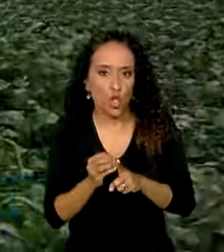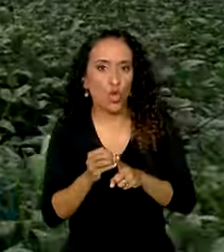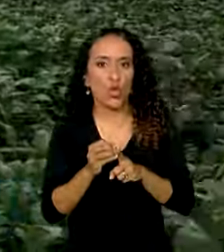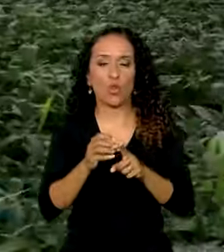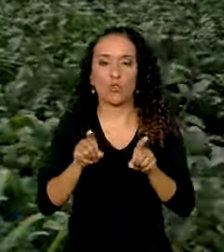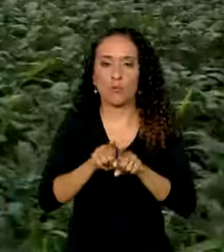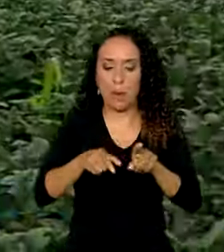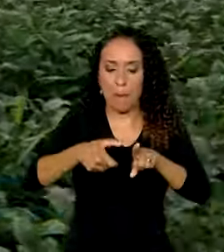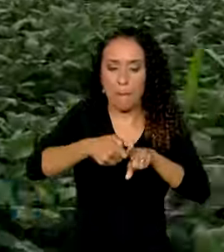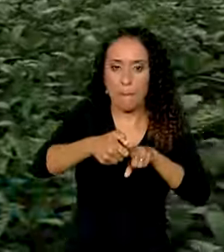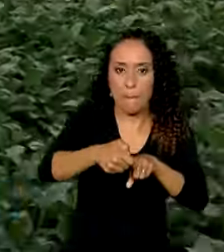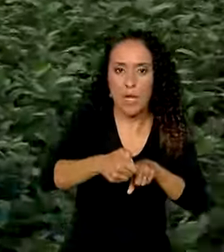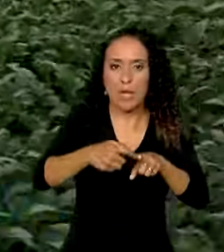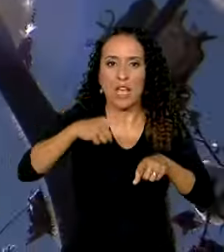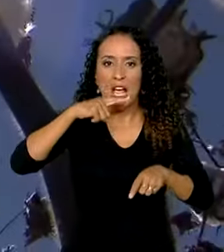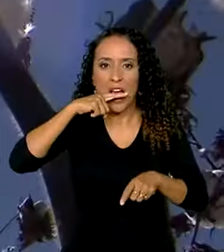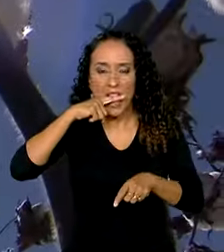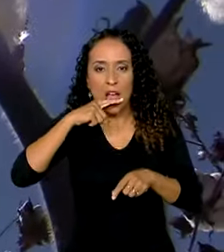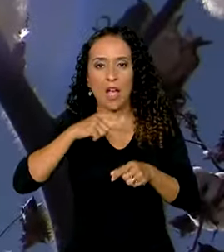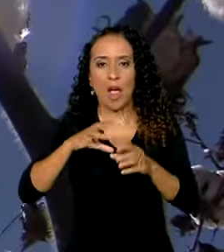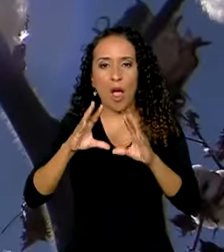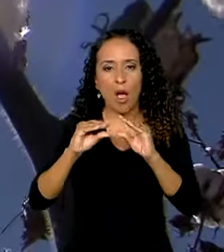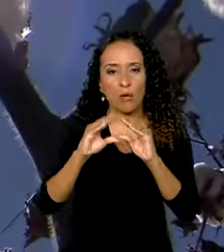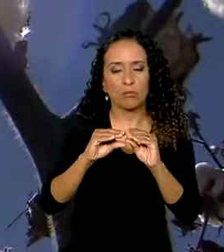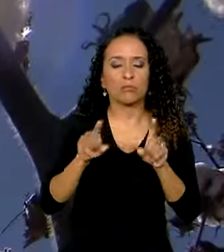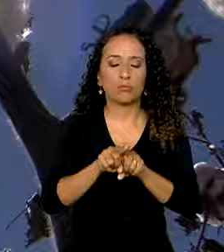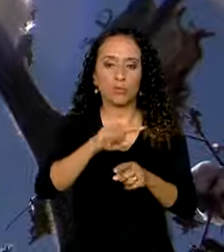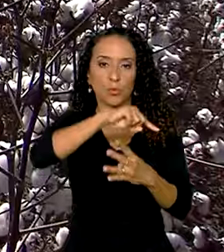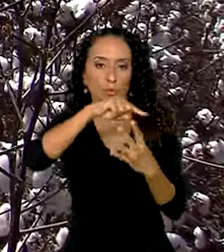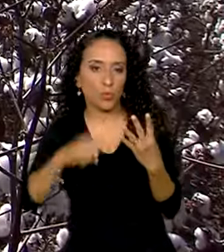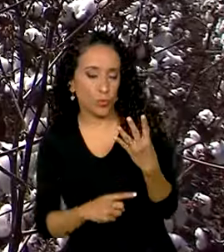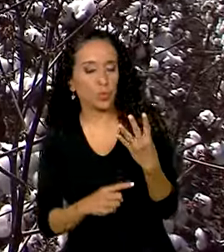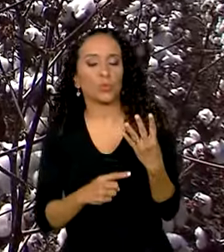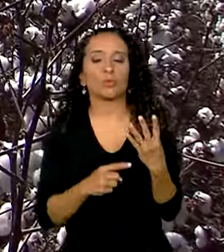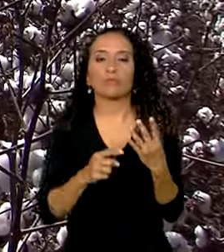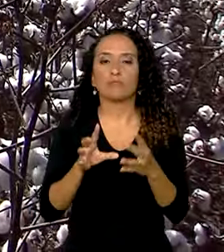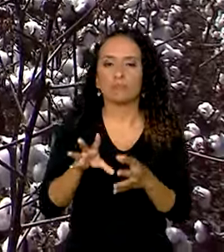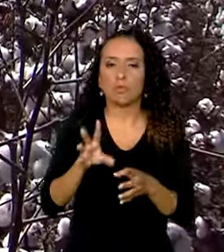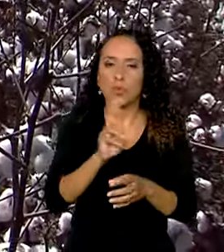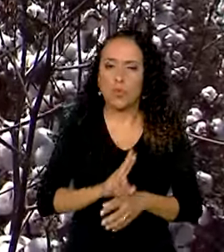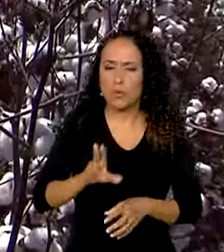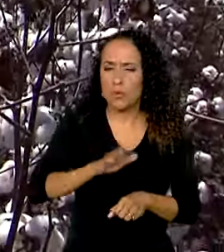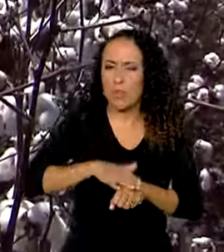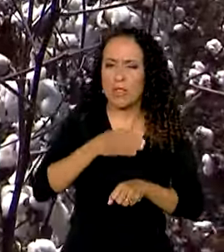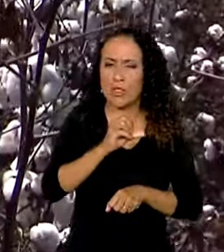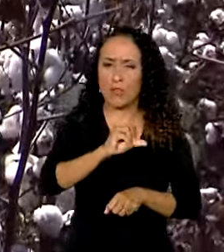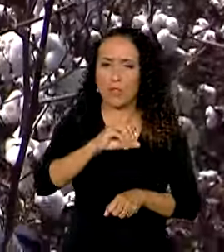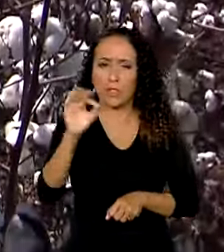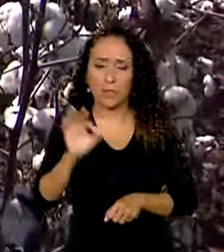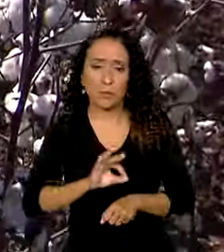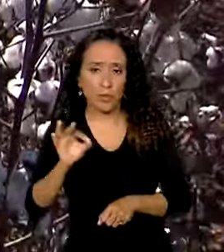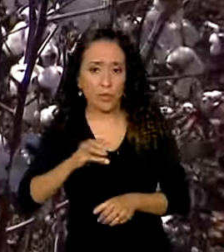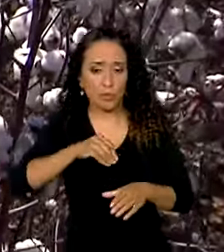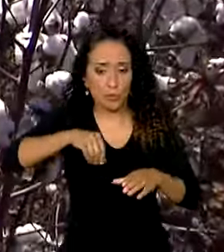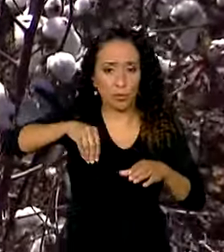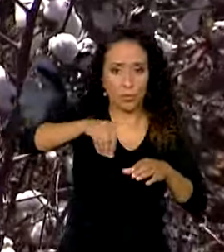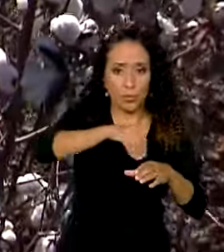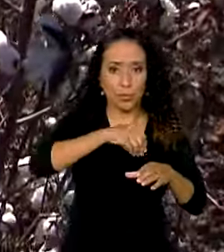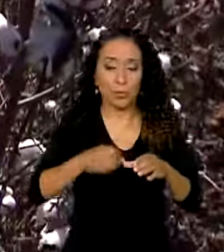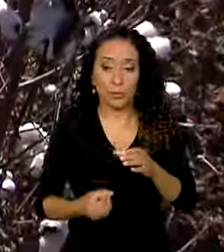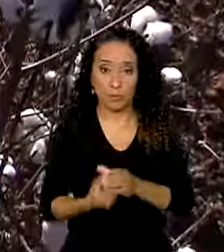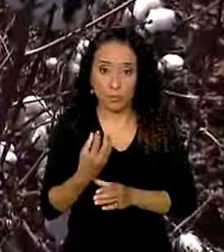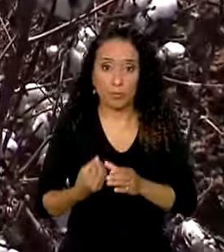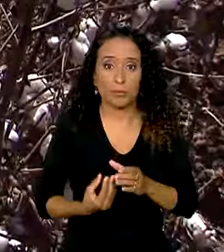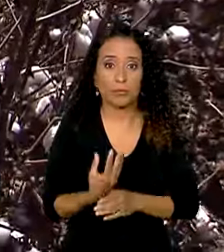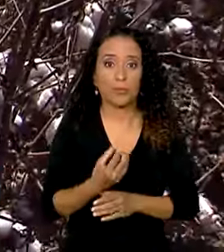com o milho, a cana-de-açúcar e o algodão, essas quatro culturas absorvem mais de 90% dos fertilizantes